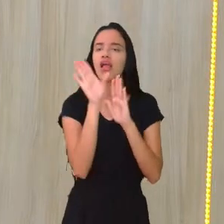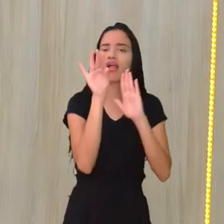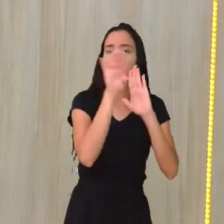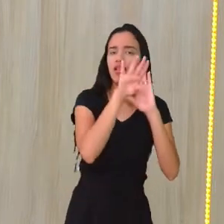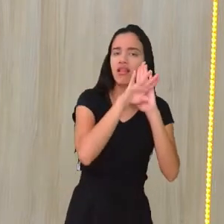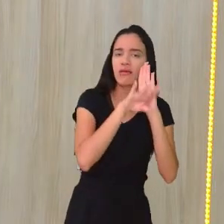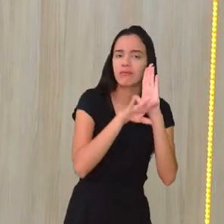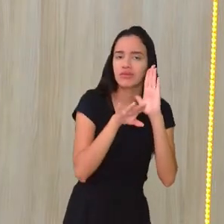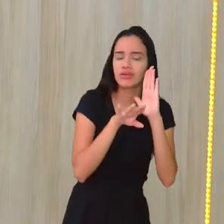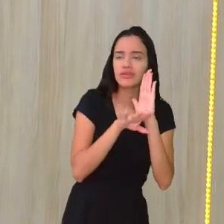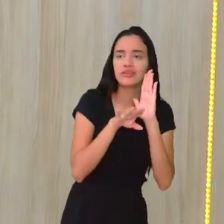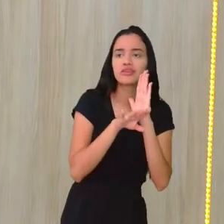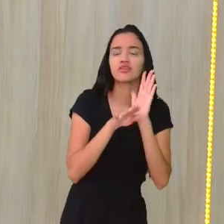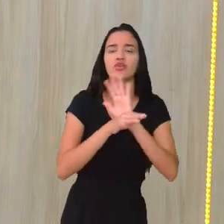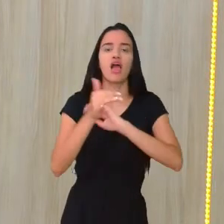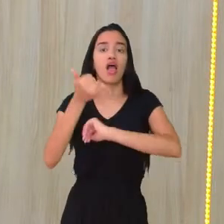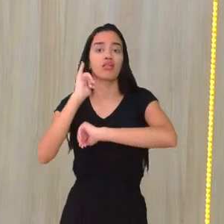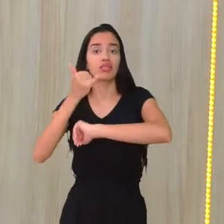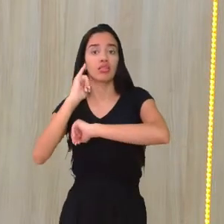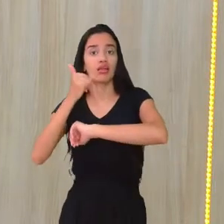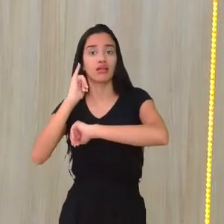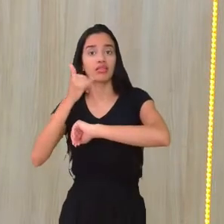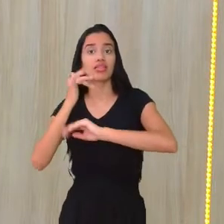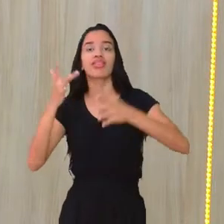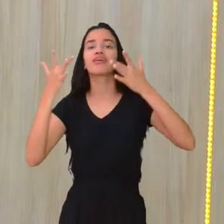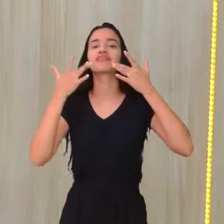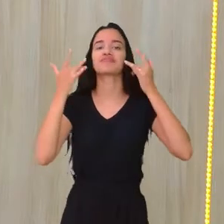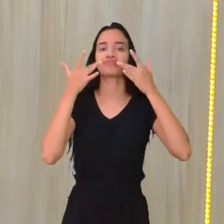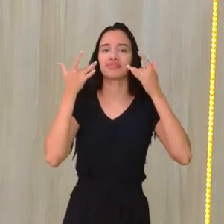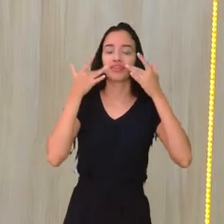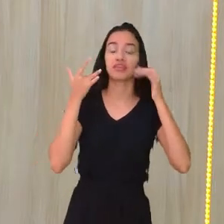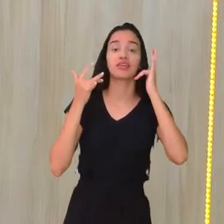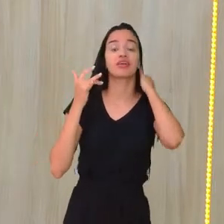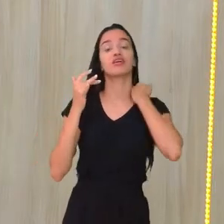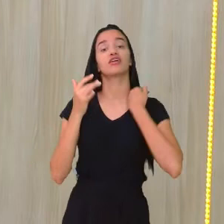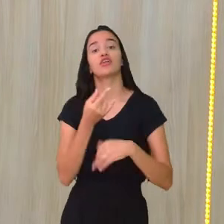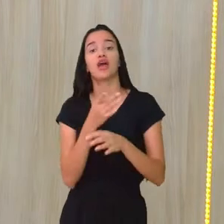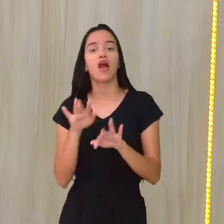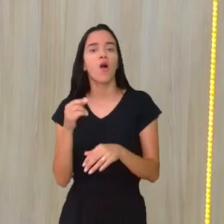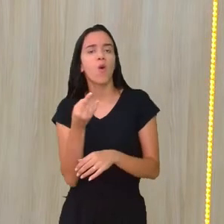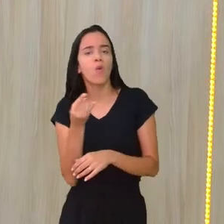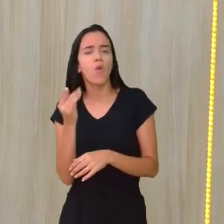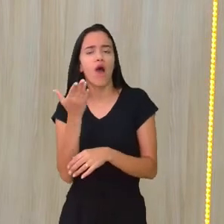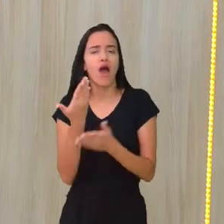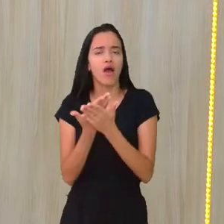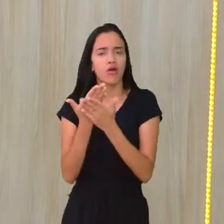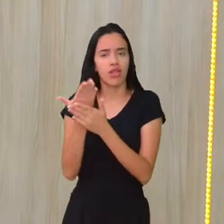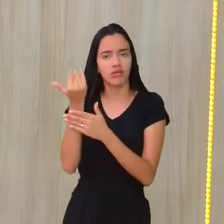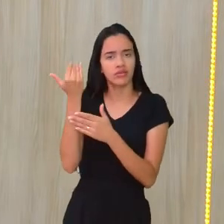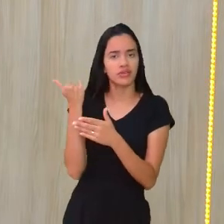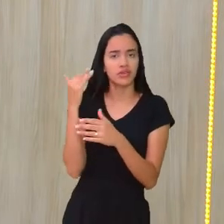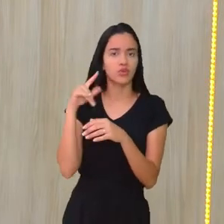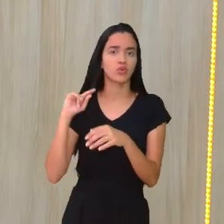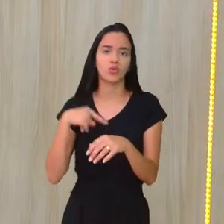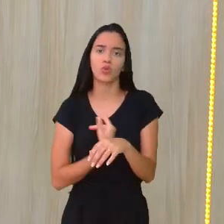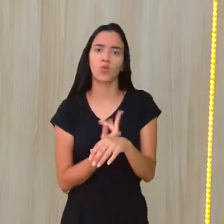constituintes do esquema narrativo da peça teatral. Na última aula, eu conversei com vocês aqui